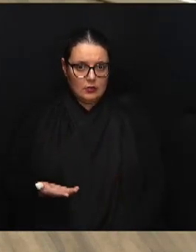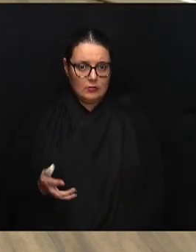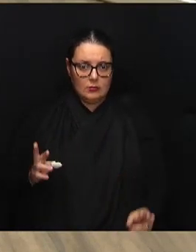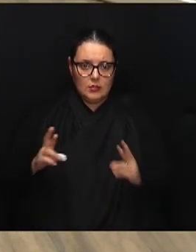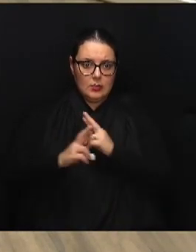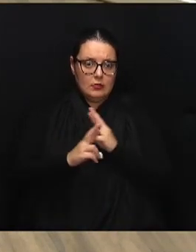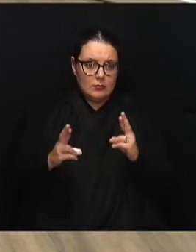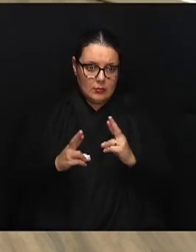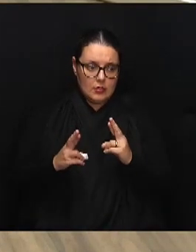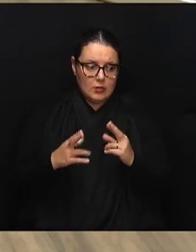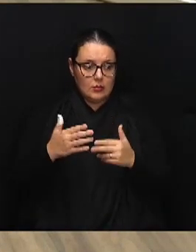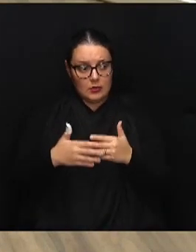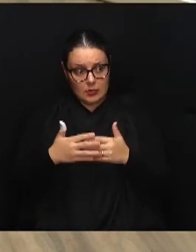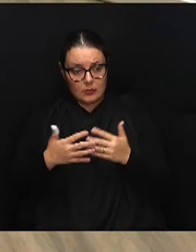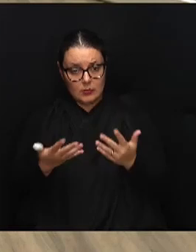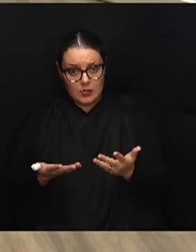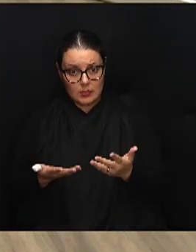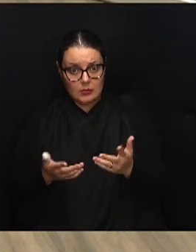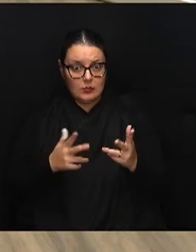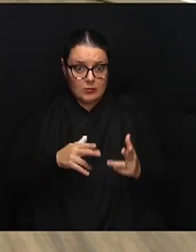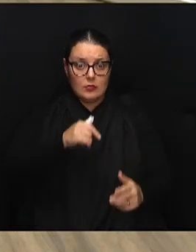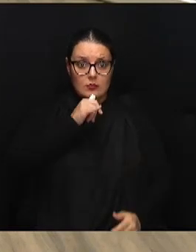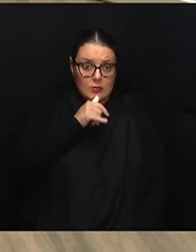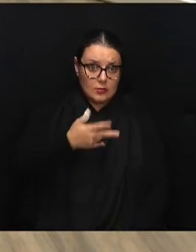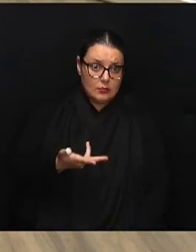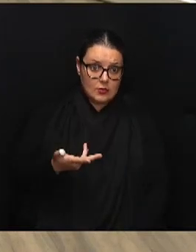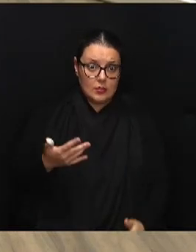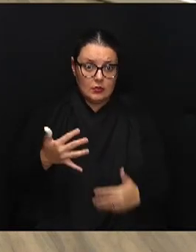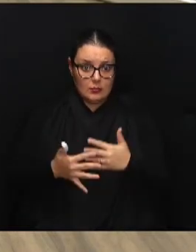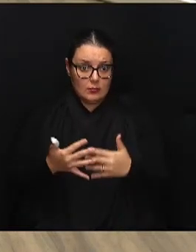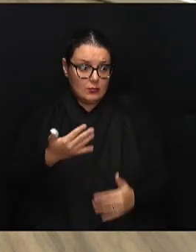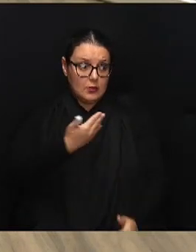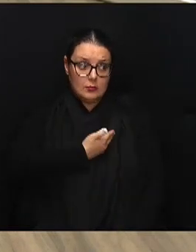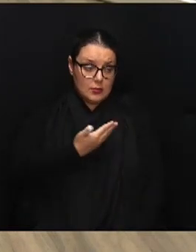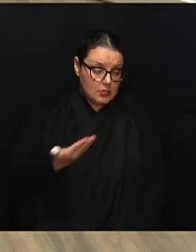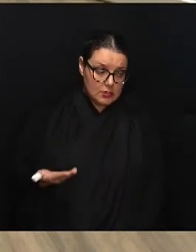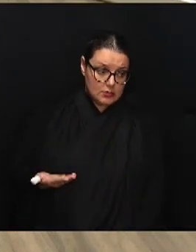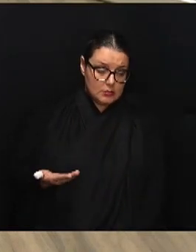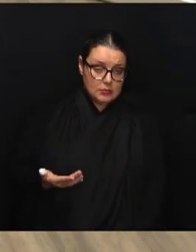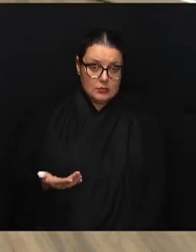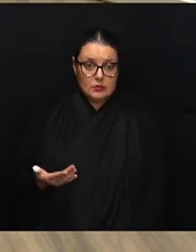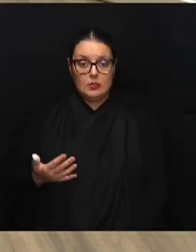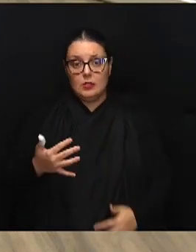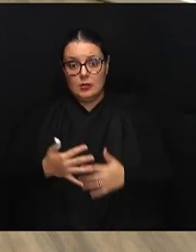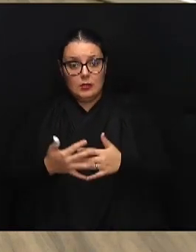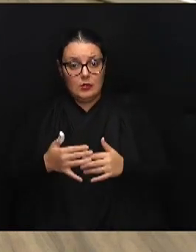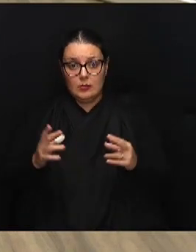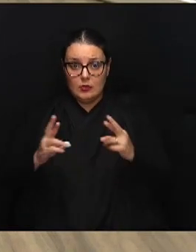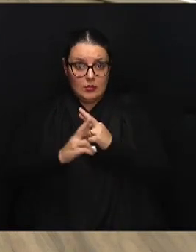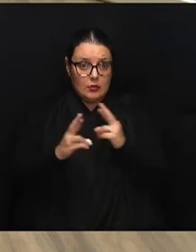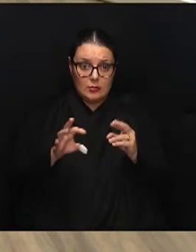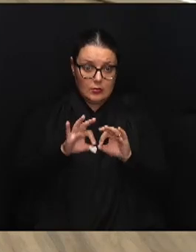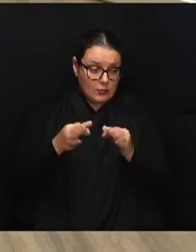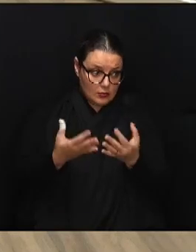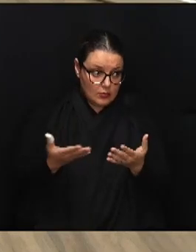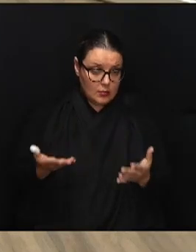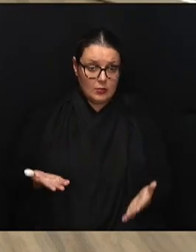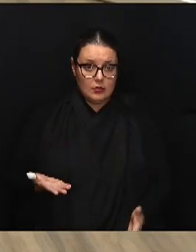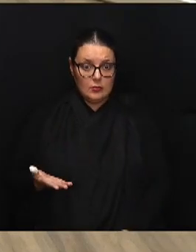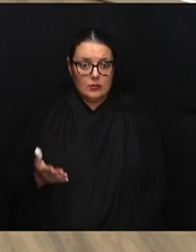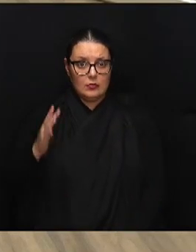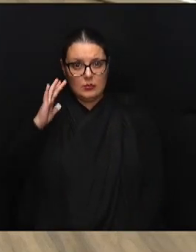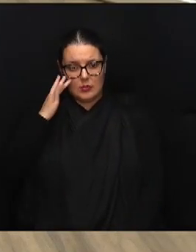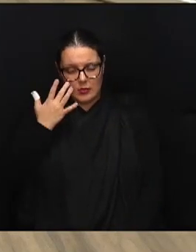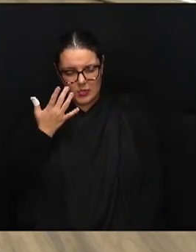relação impede isso. Como, por exemplo, impede uma amizade, né, impede um relacionamento com a família. Então, acho que a gente